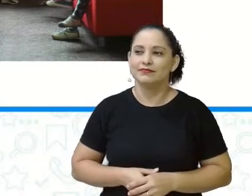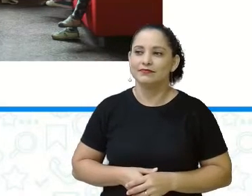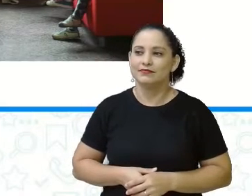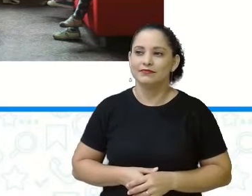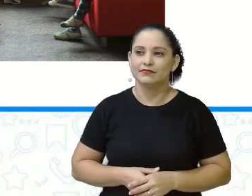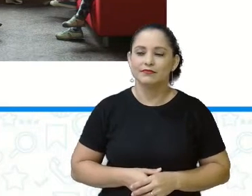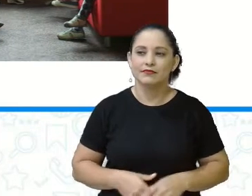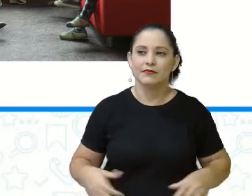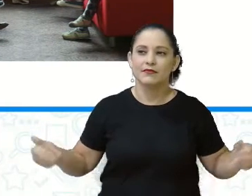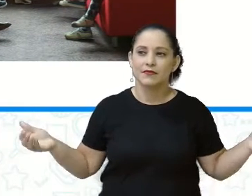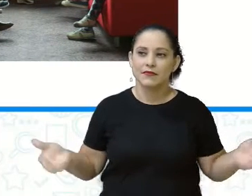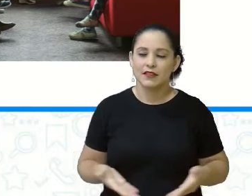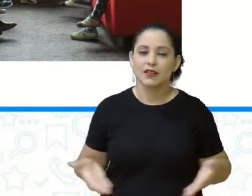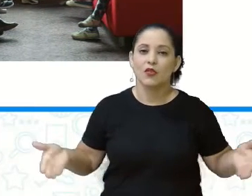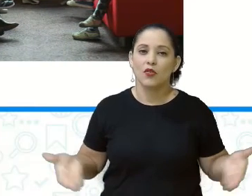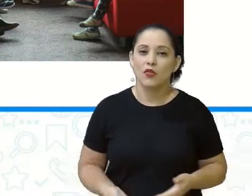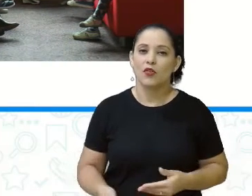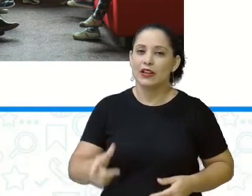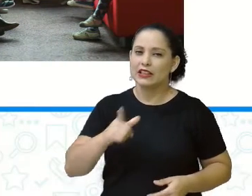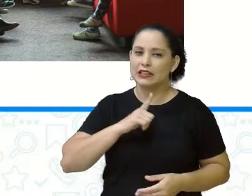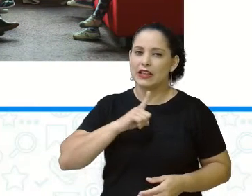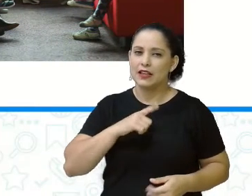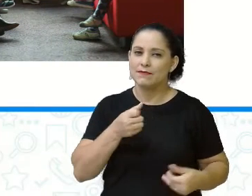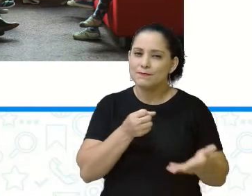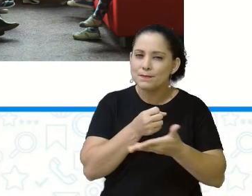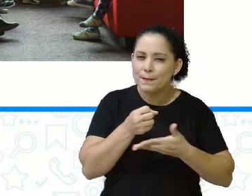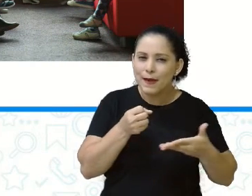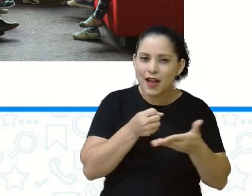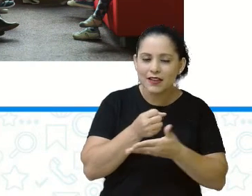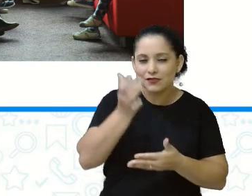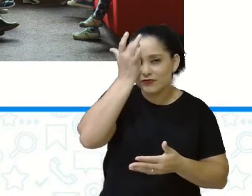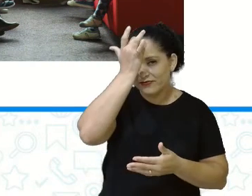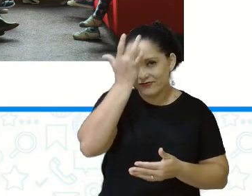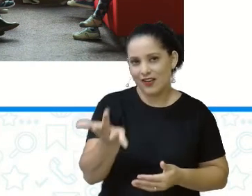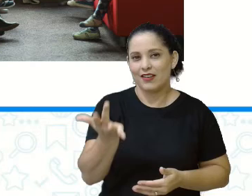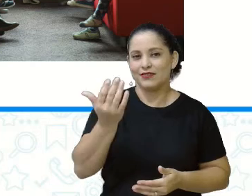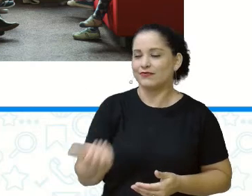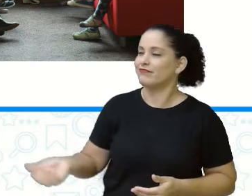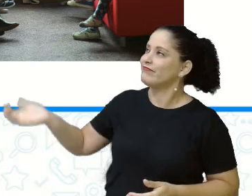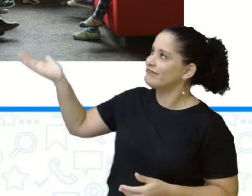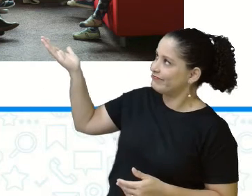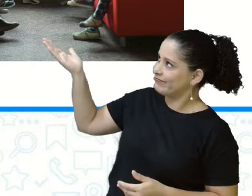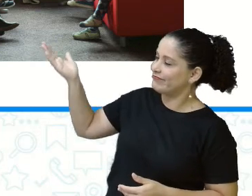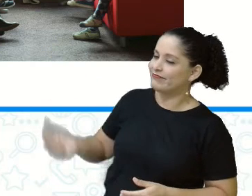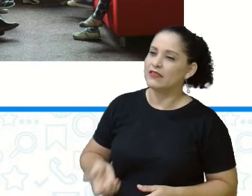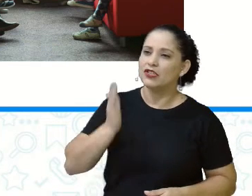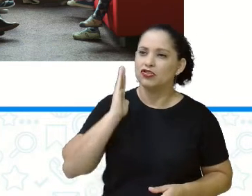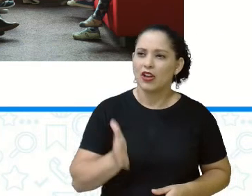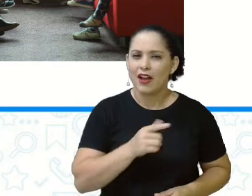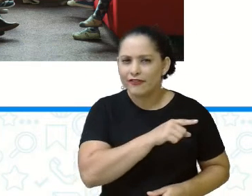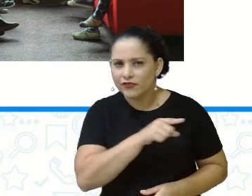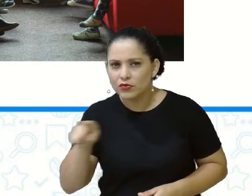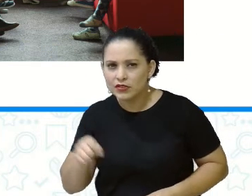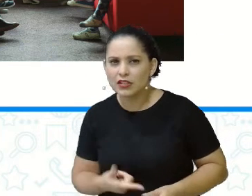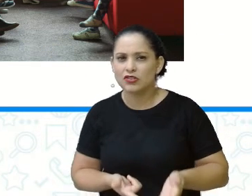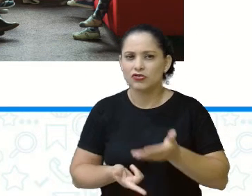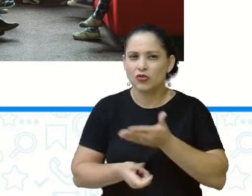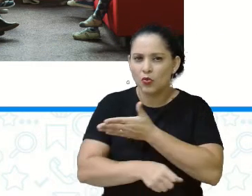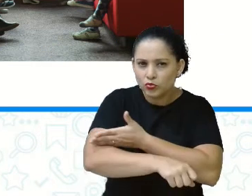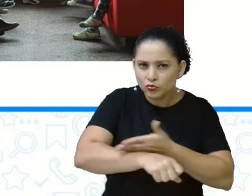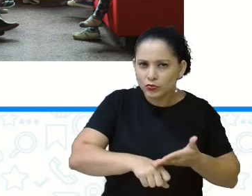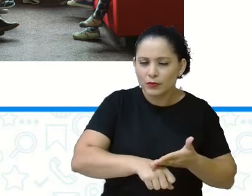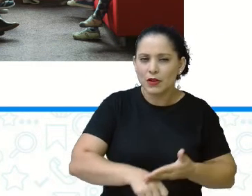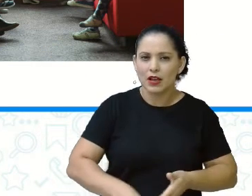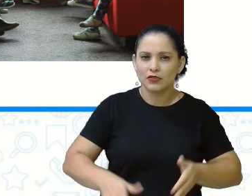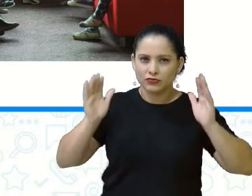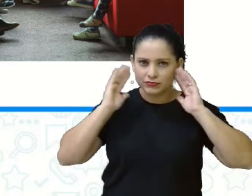Eu já trouxe uma operação básica, probleminhas que vocês já estão acostumados, estão atentos. Será